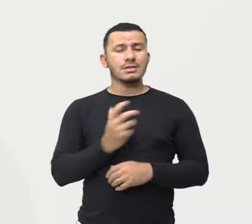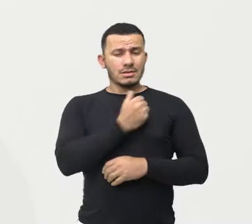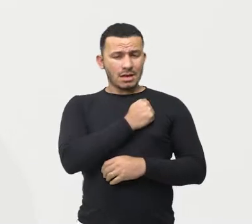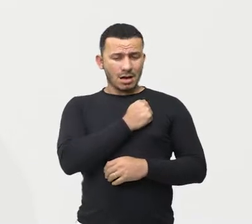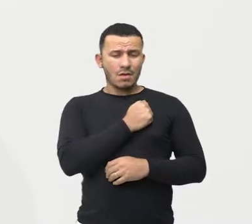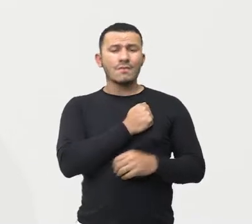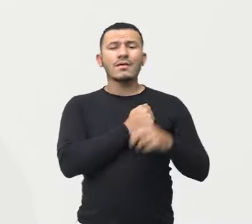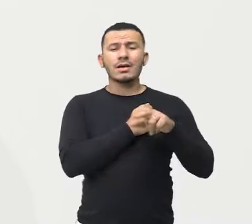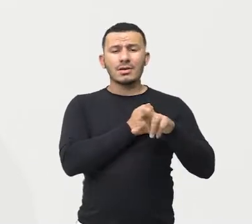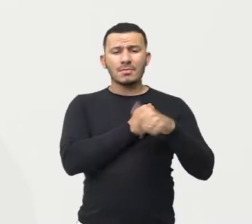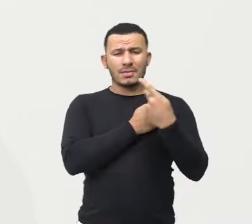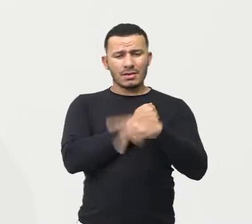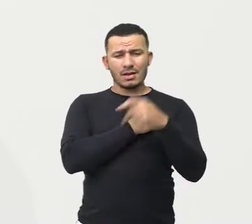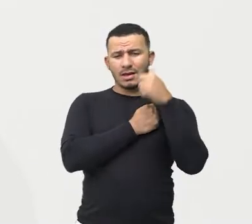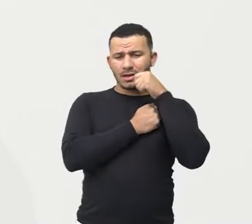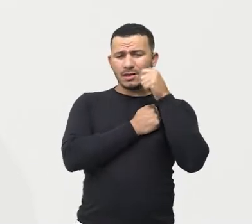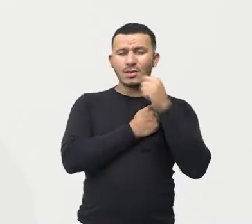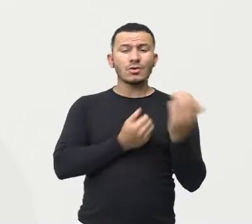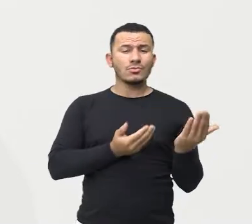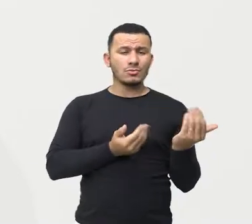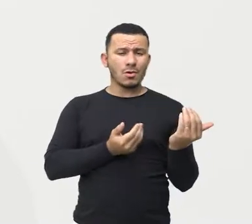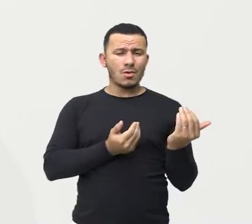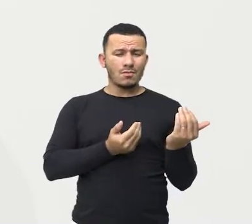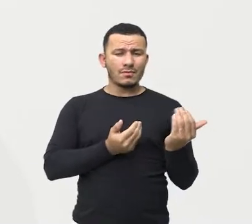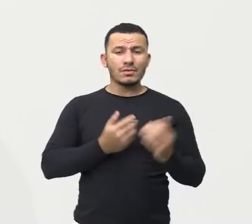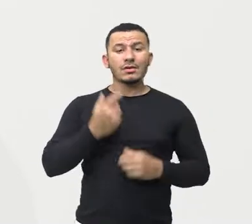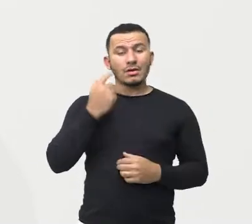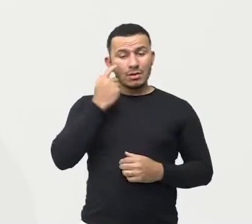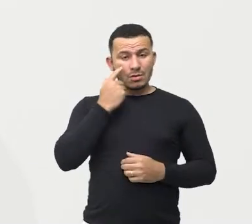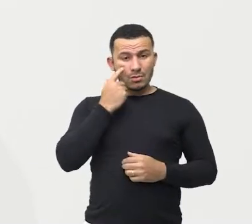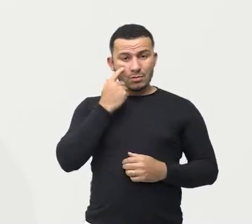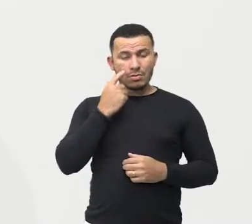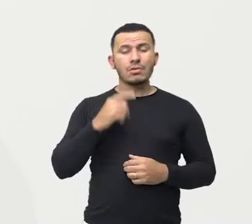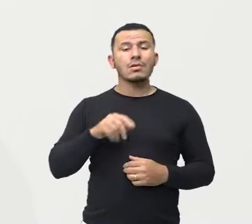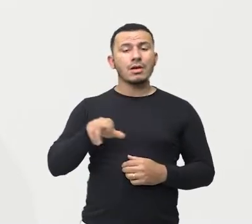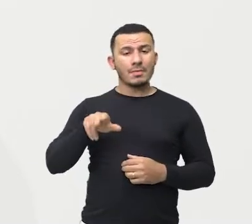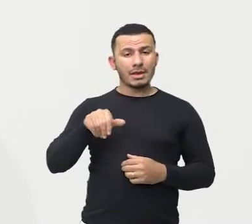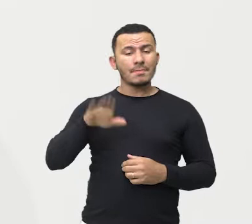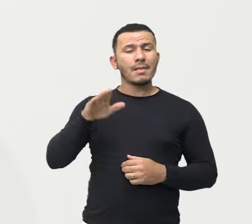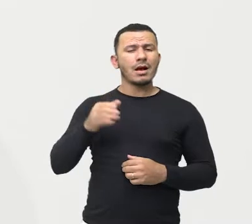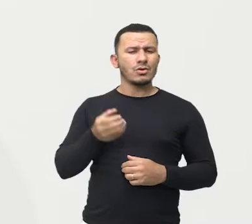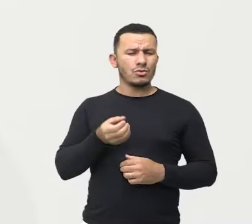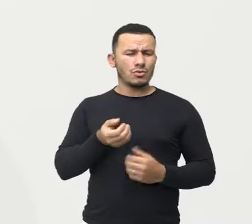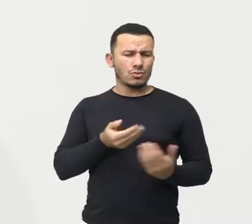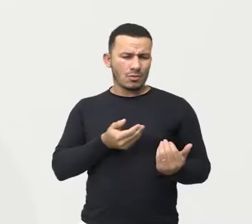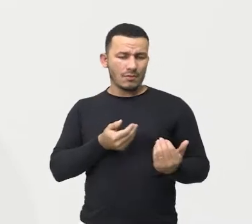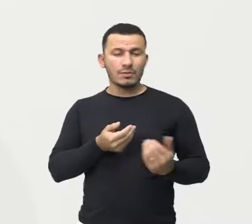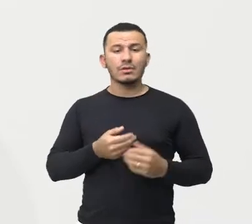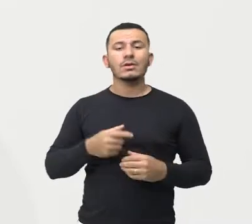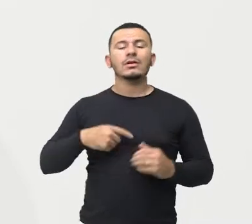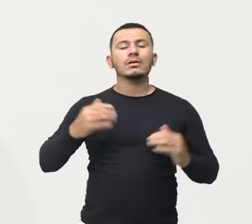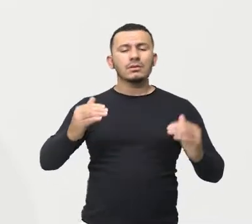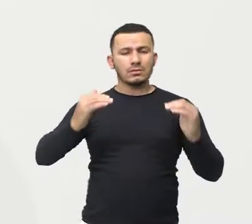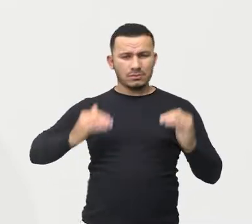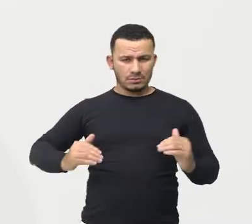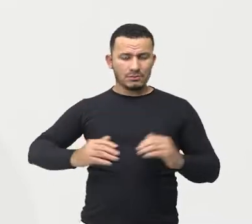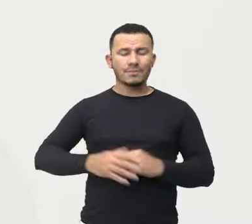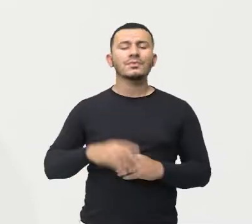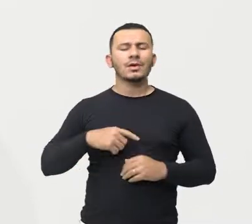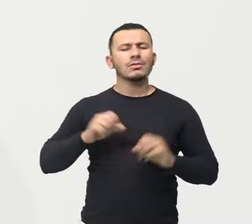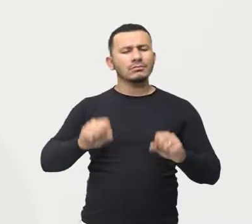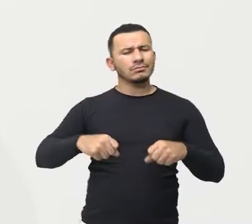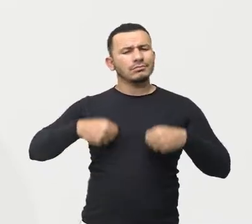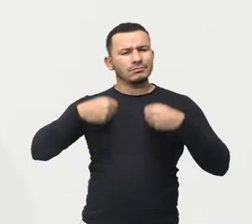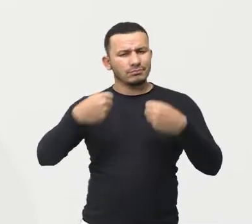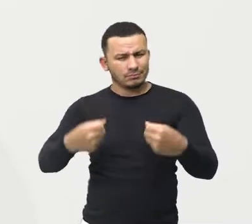irmã mais nova. Observe que o nosso texto já começa com esse título. Logo abaixo você tem outro enunciado. O ato de